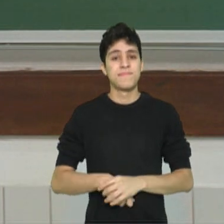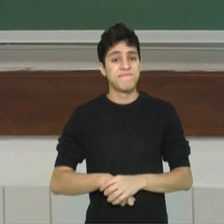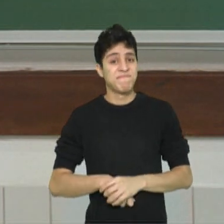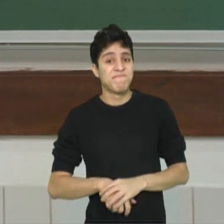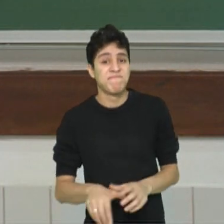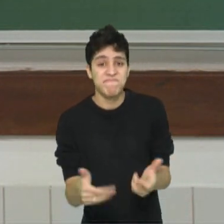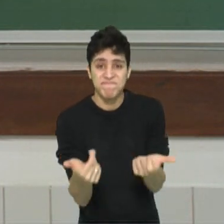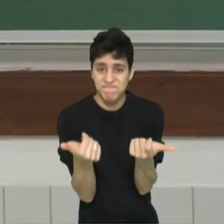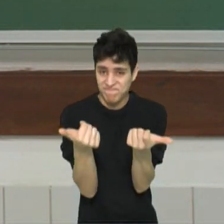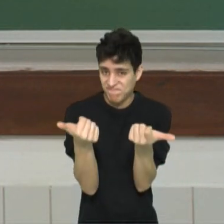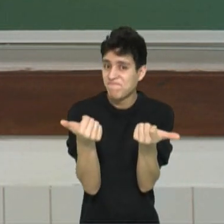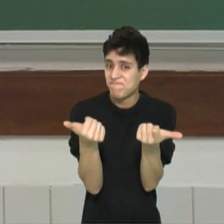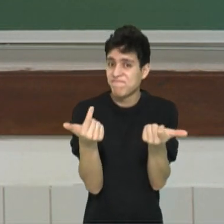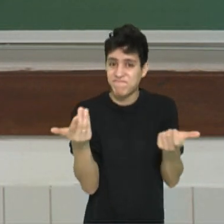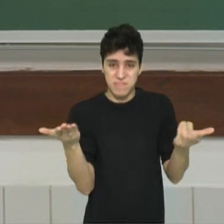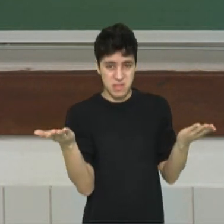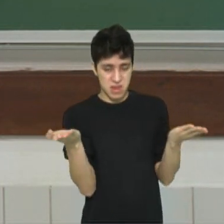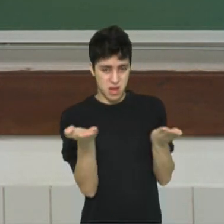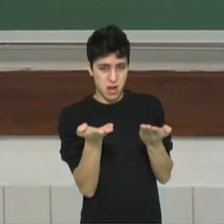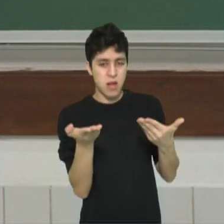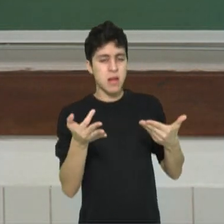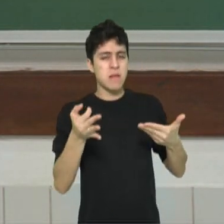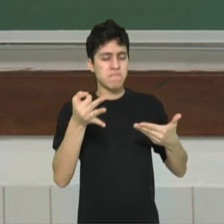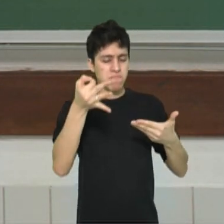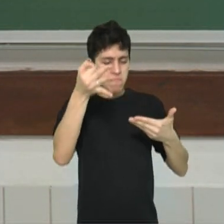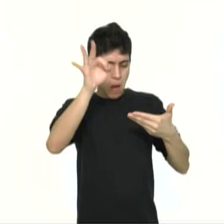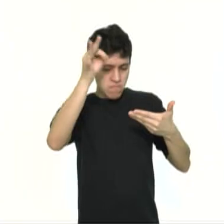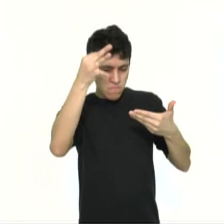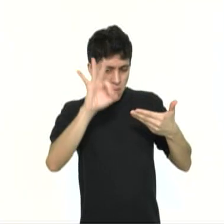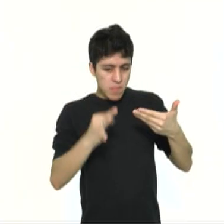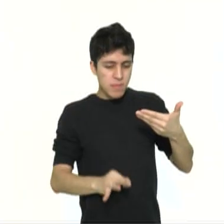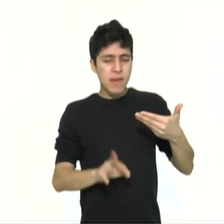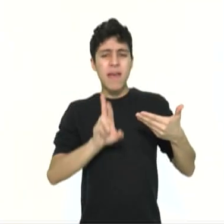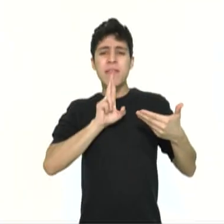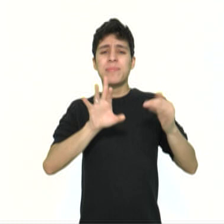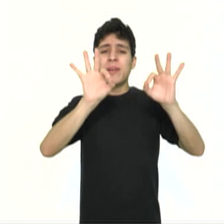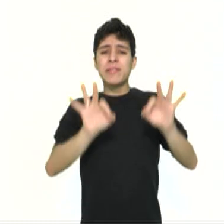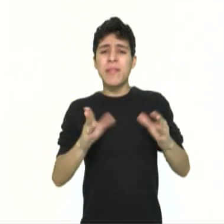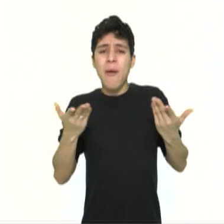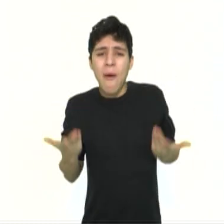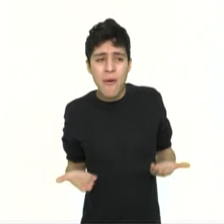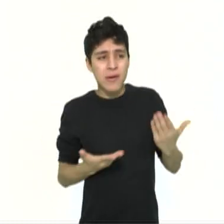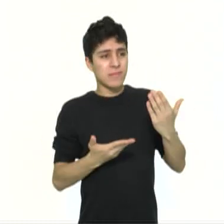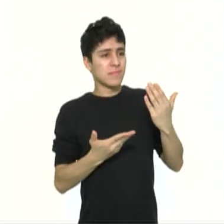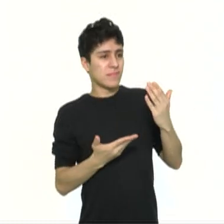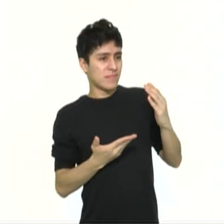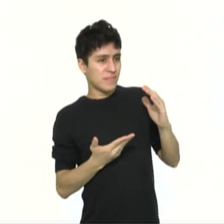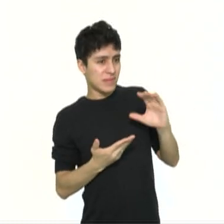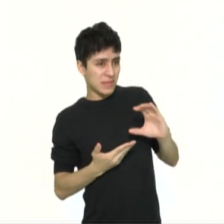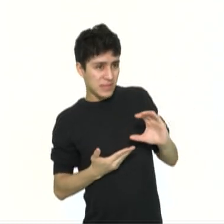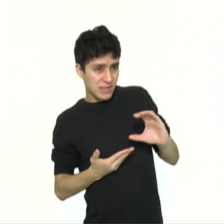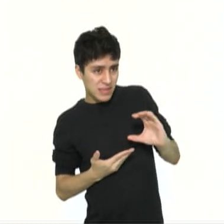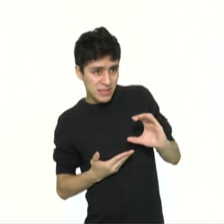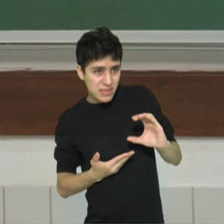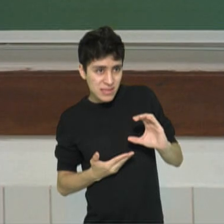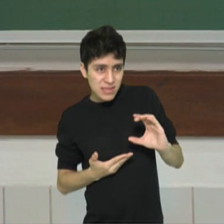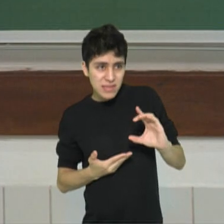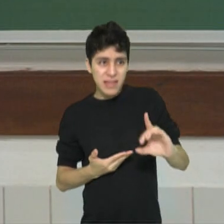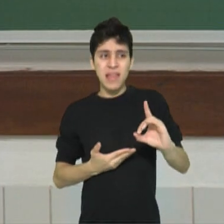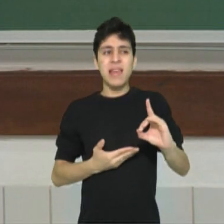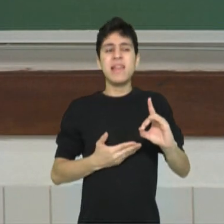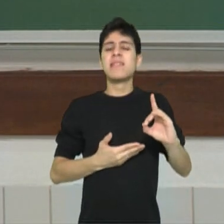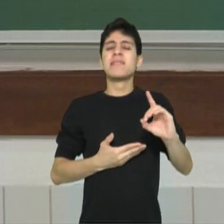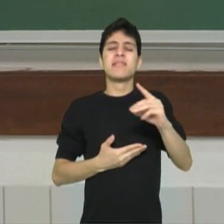Muito bem, então vamos corrigir? A resposta correta é 36 km por hora. Tá muito fácil essa, né? Por